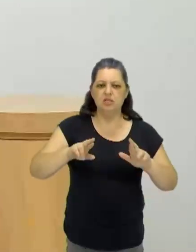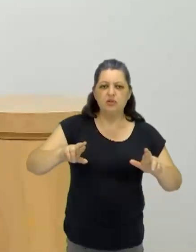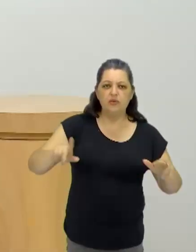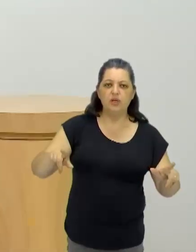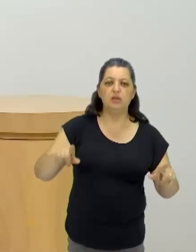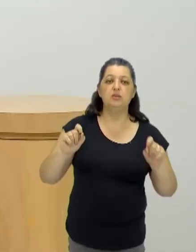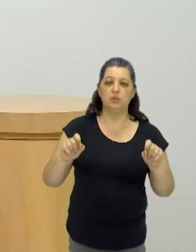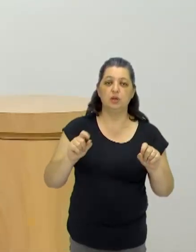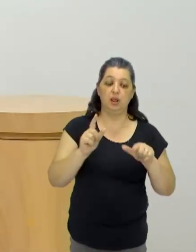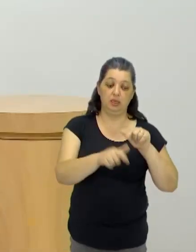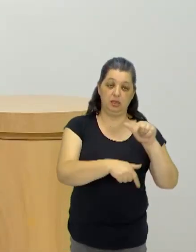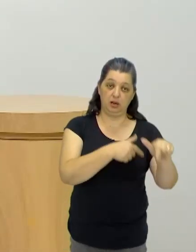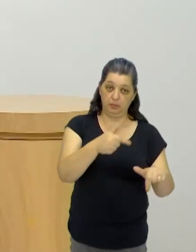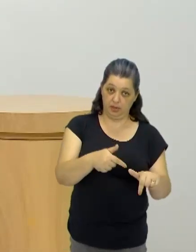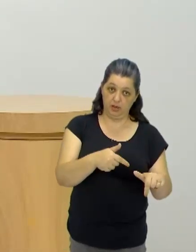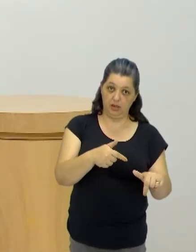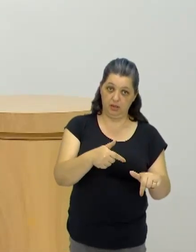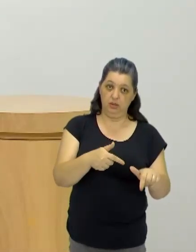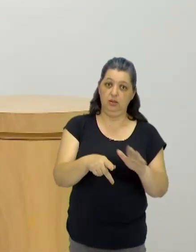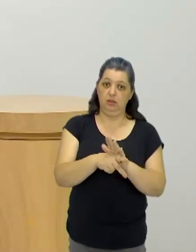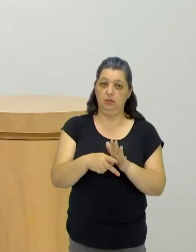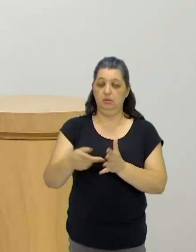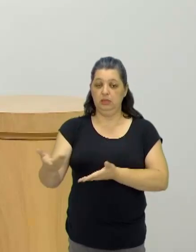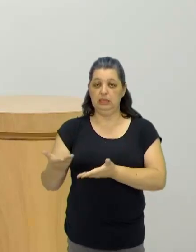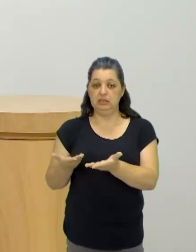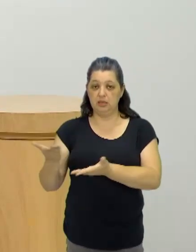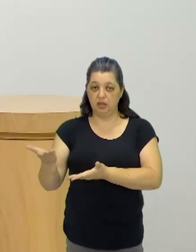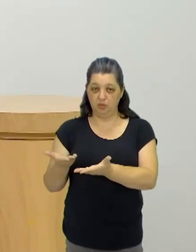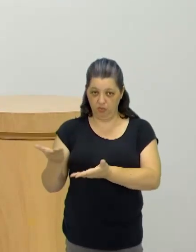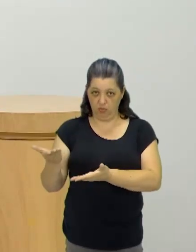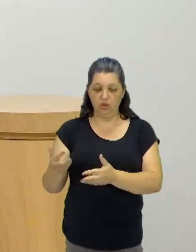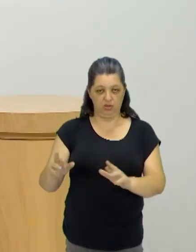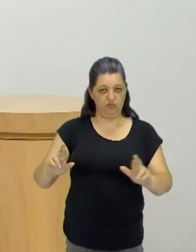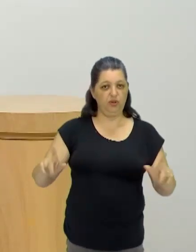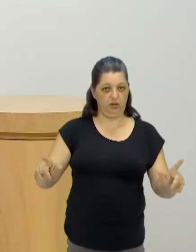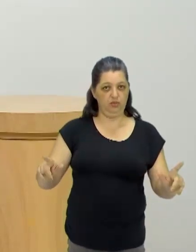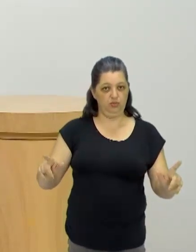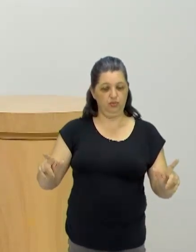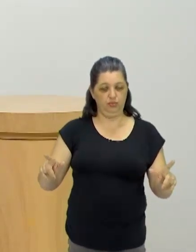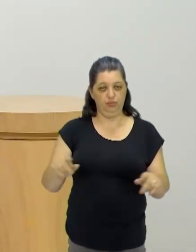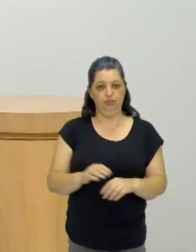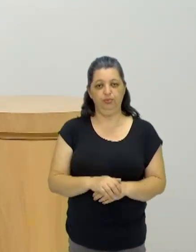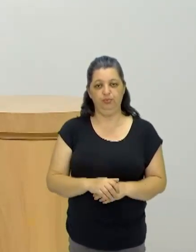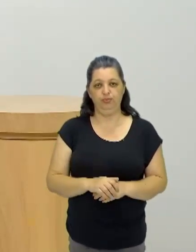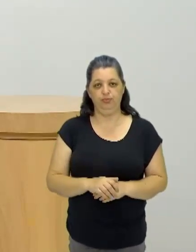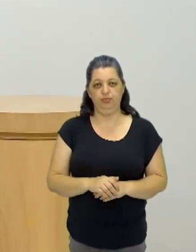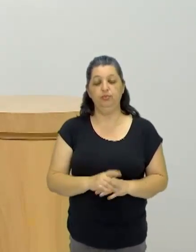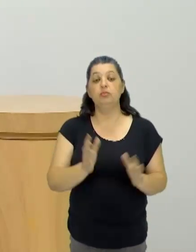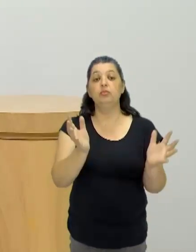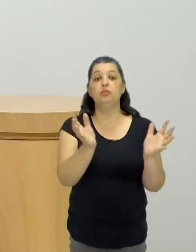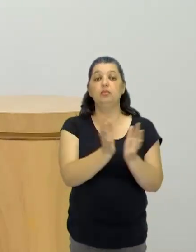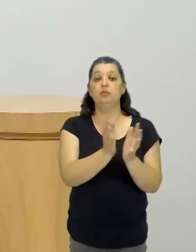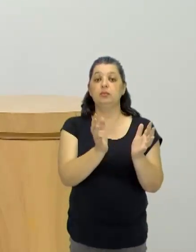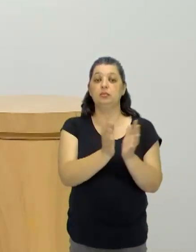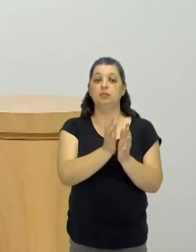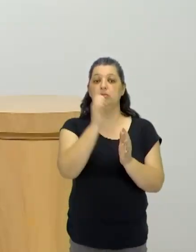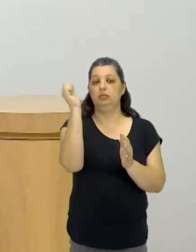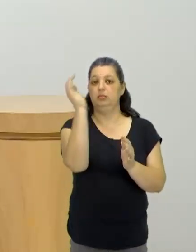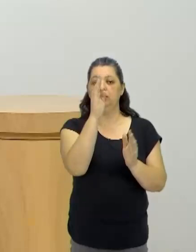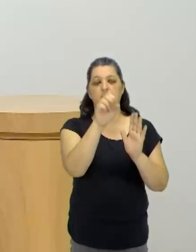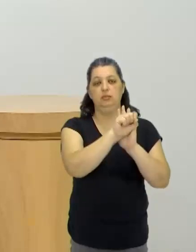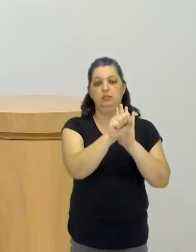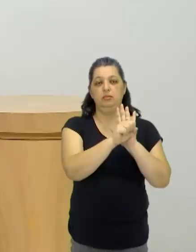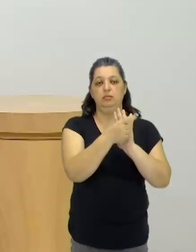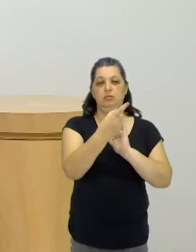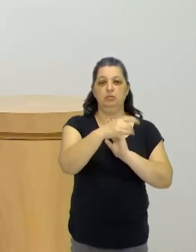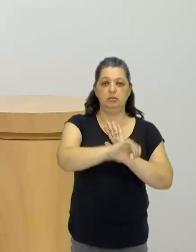entre trabalhador e serviçal. É verdade. A elite brasileira do século XIX,